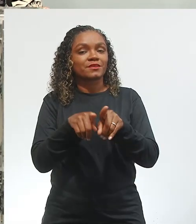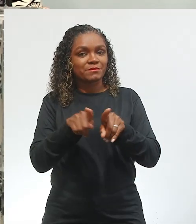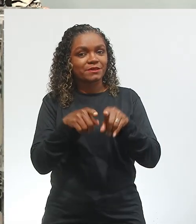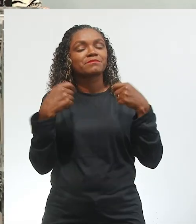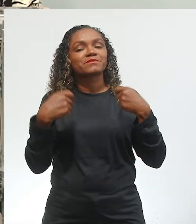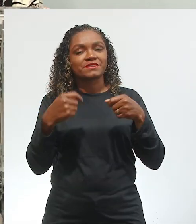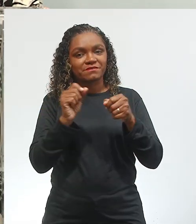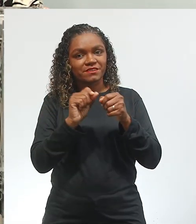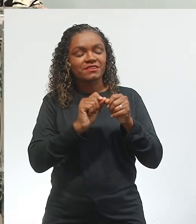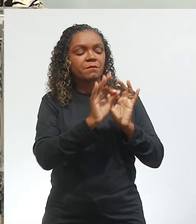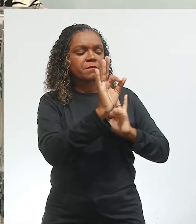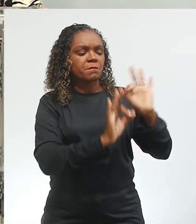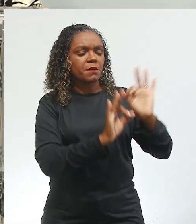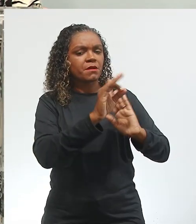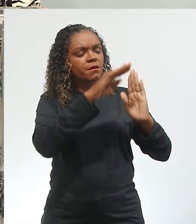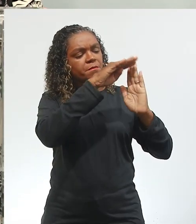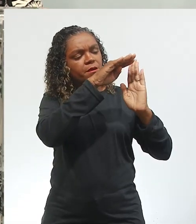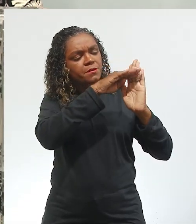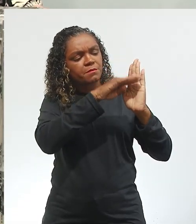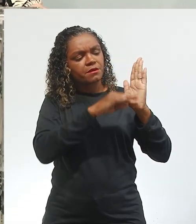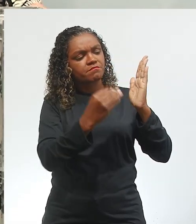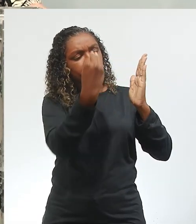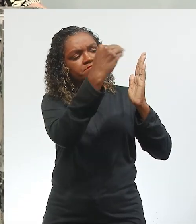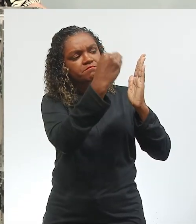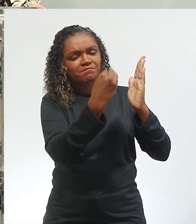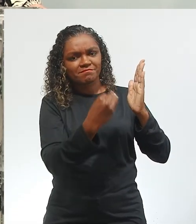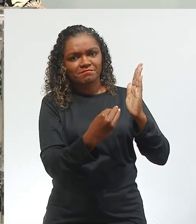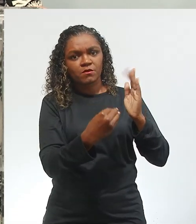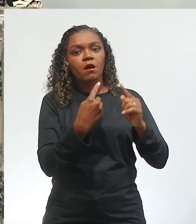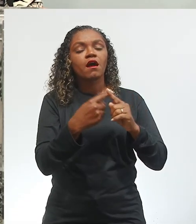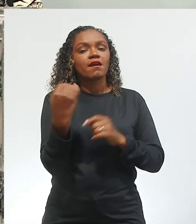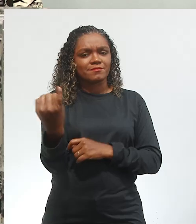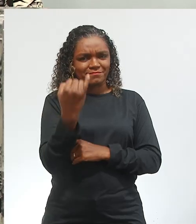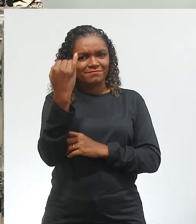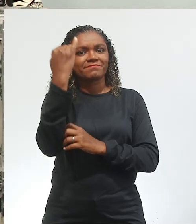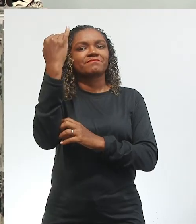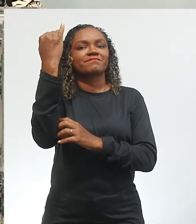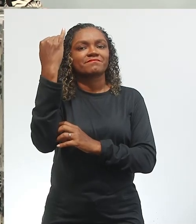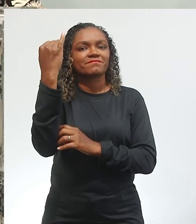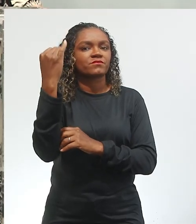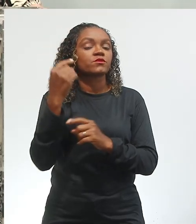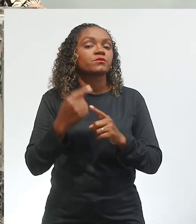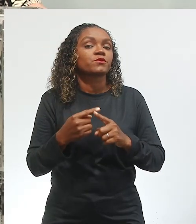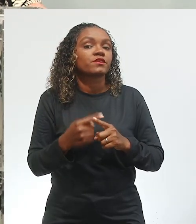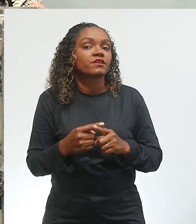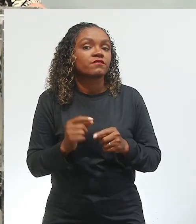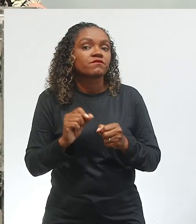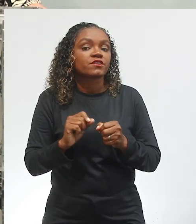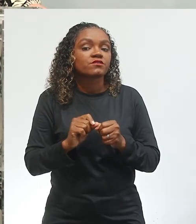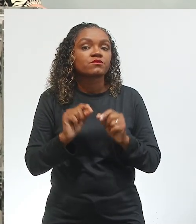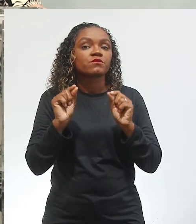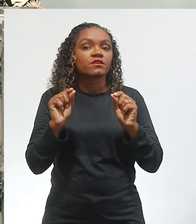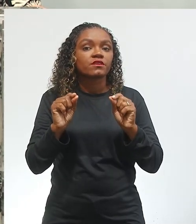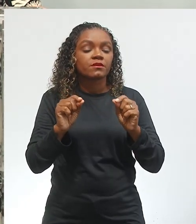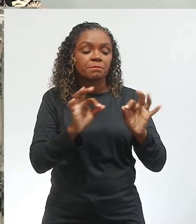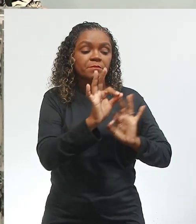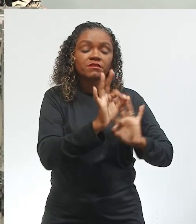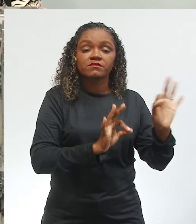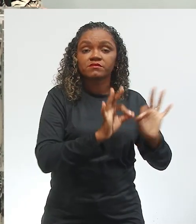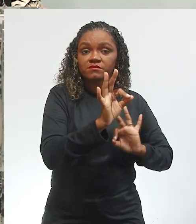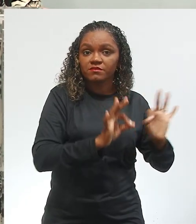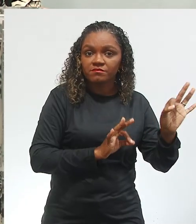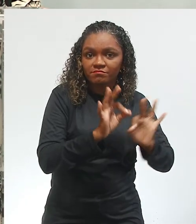também precisa fazer um plano de marketing. Ele é um documento fundamental para qualquer